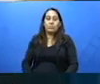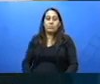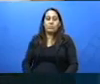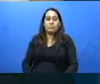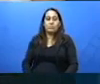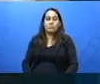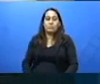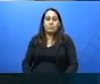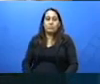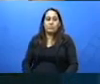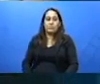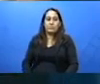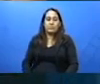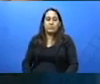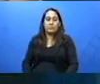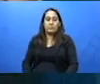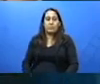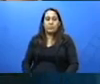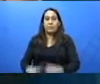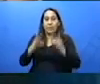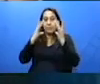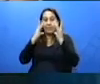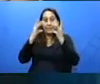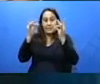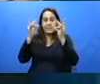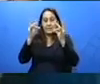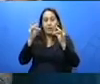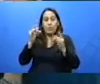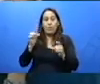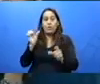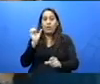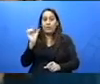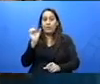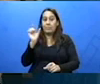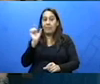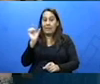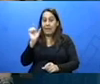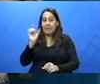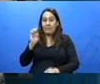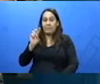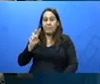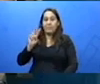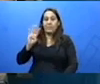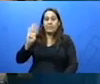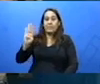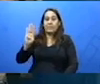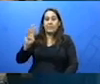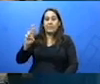brincadeira. Presta atenção no Bran, vê se escreveu direitinho,